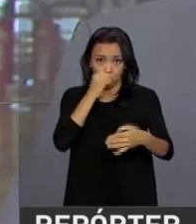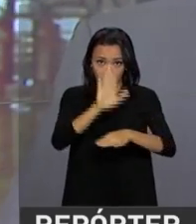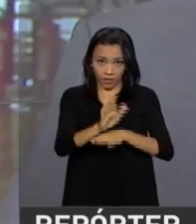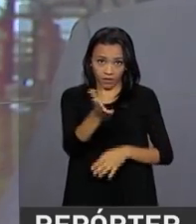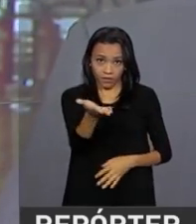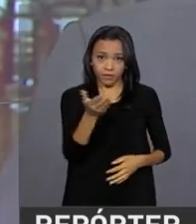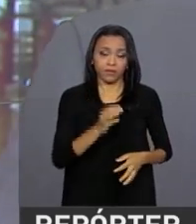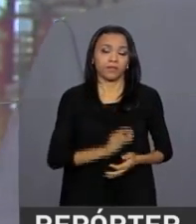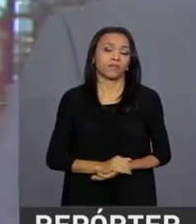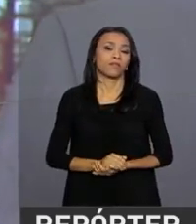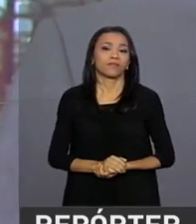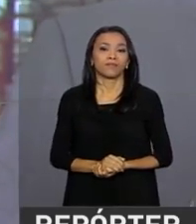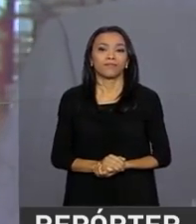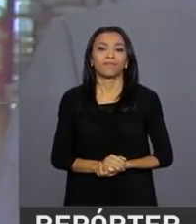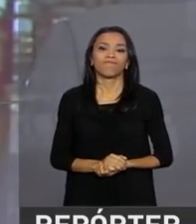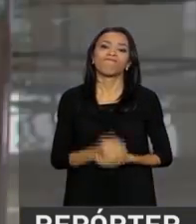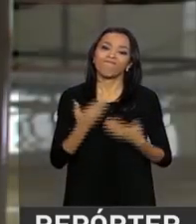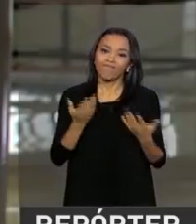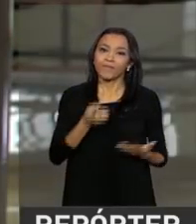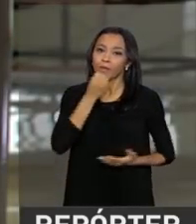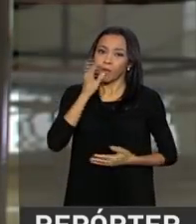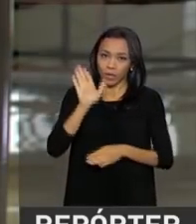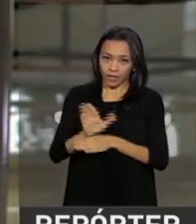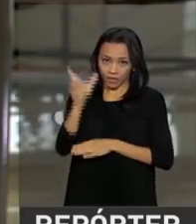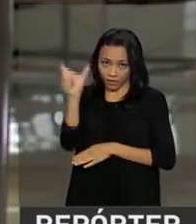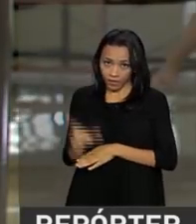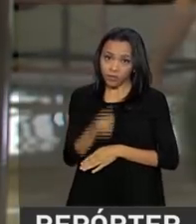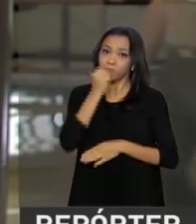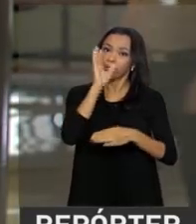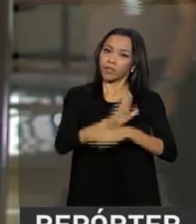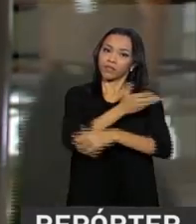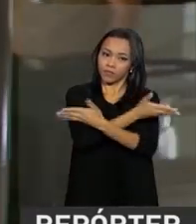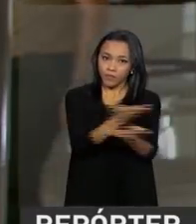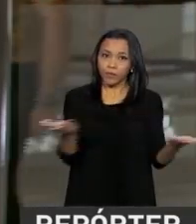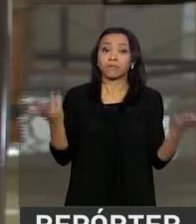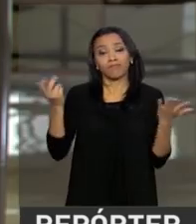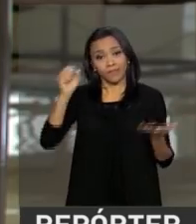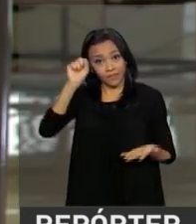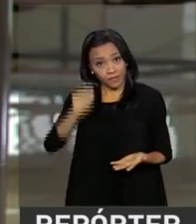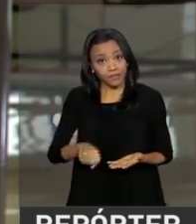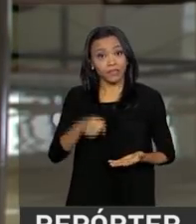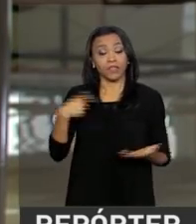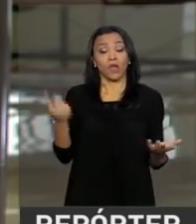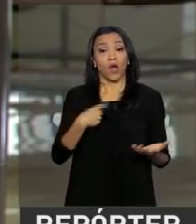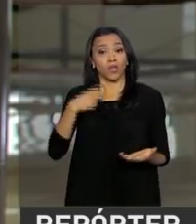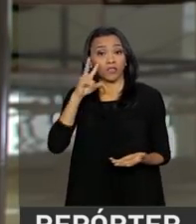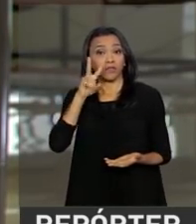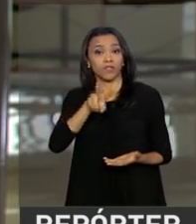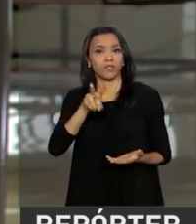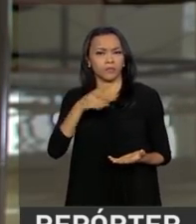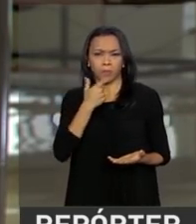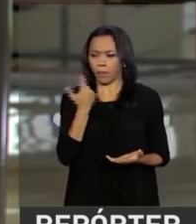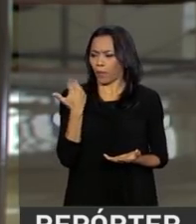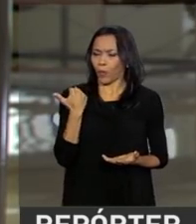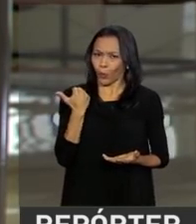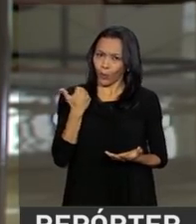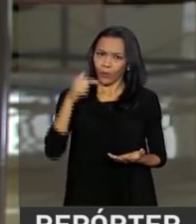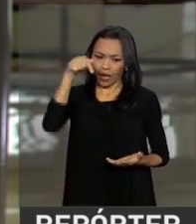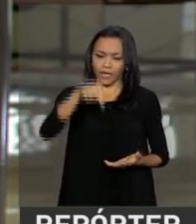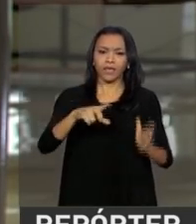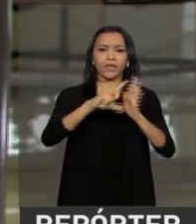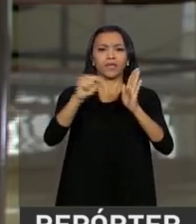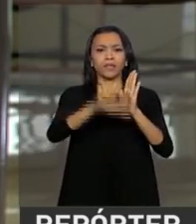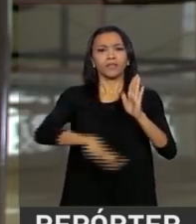Pedro. Pois é, Luiz, boa tarde para você, boa tarde a todos. Exatamente, a gente acompanhou agora há pouco, então, direto aqui do Palácio do